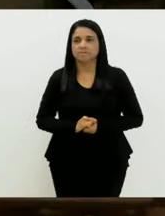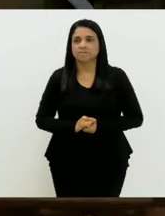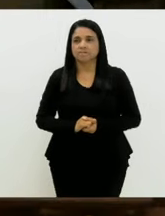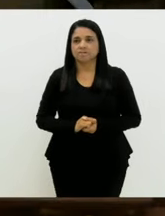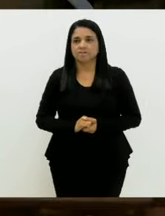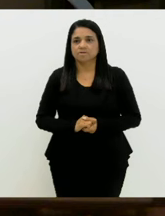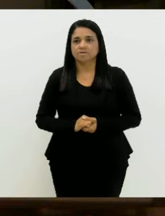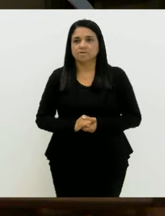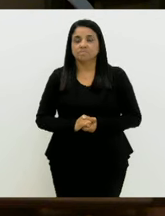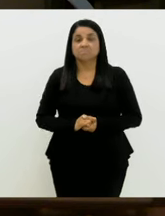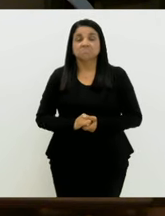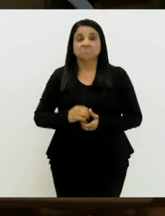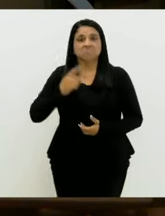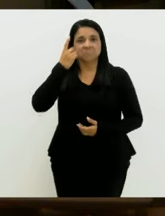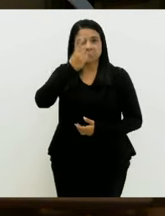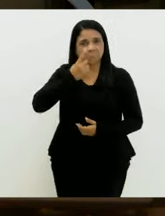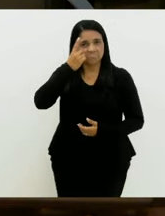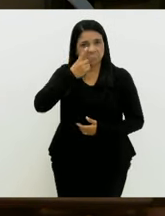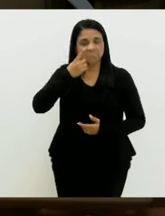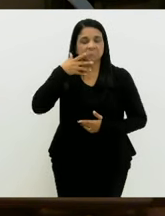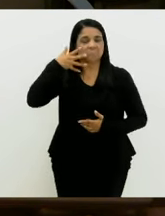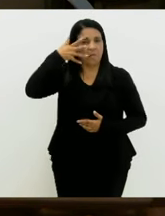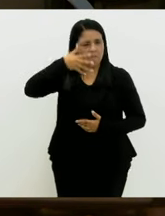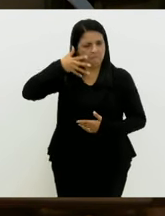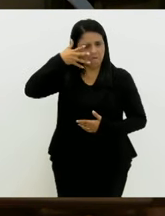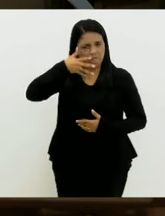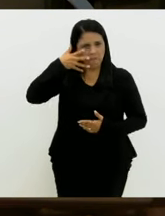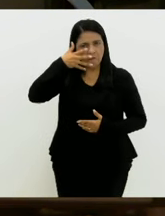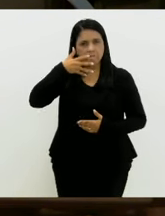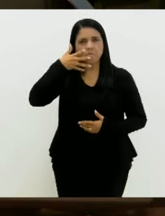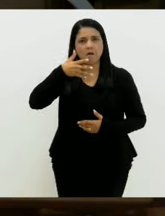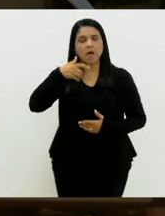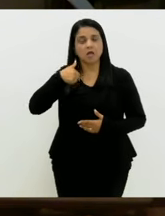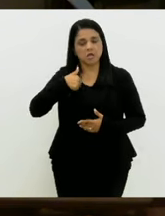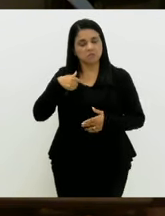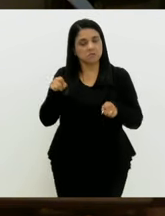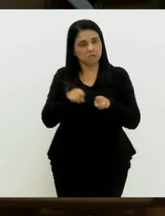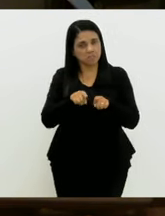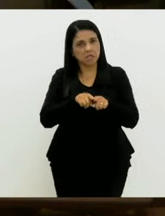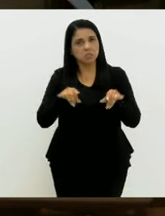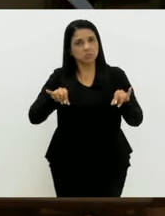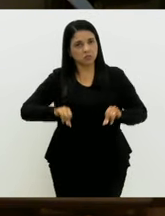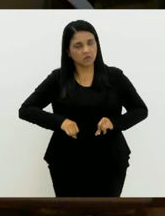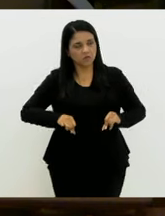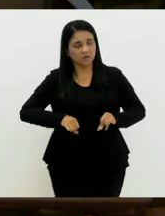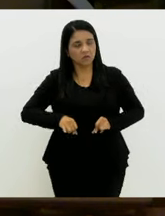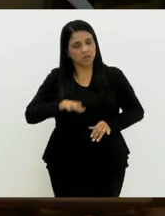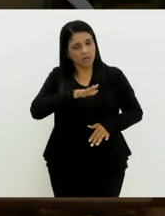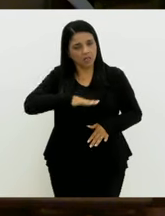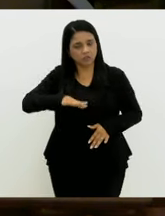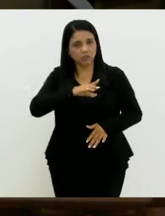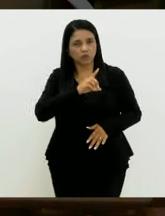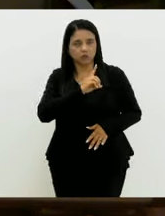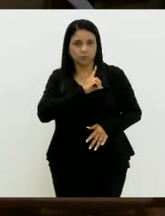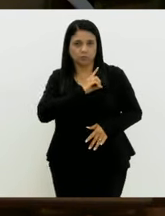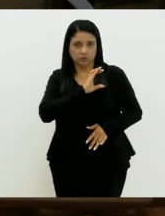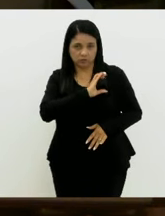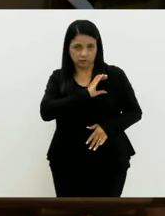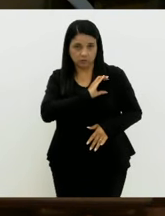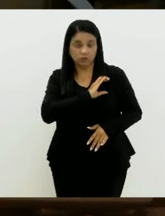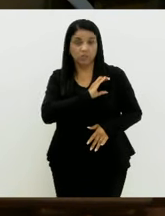Nobre deputado falou com grande propriedade, né, a questão que eu venho sofrendo ali. Pior que a região de Duque de Caxias tem tanto